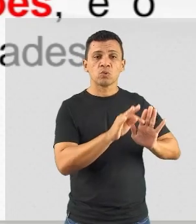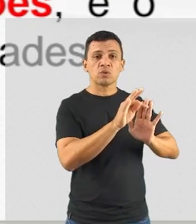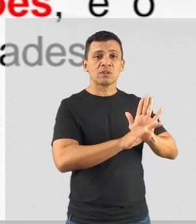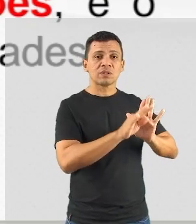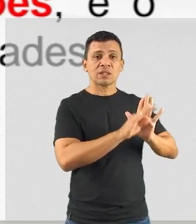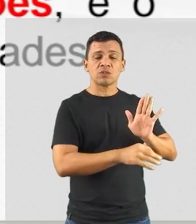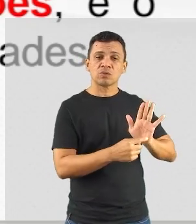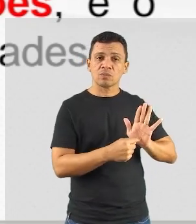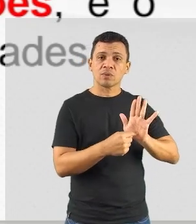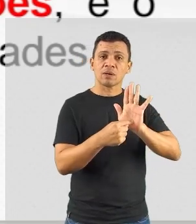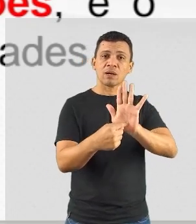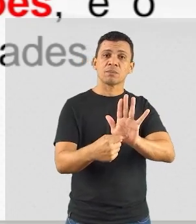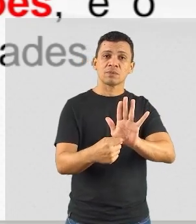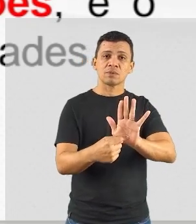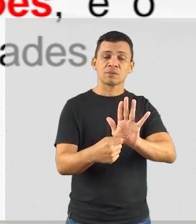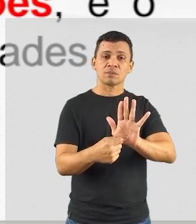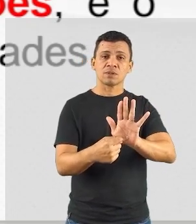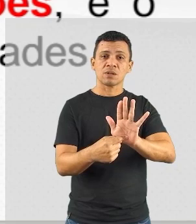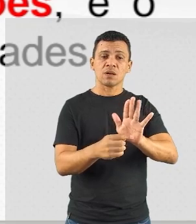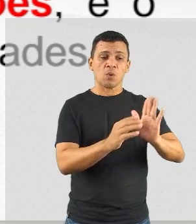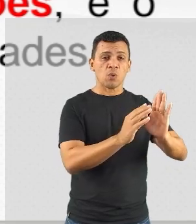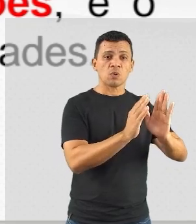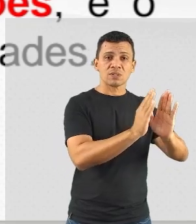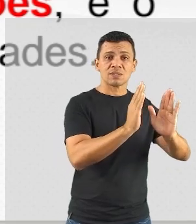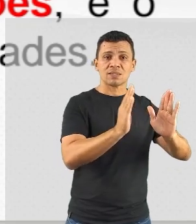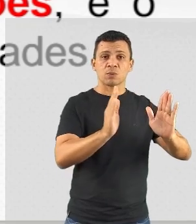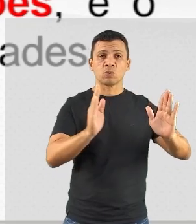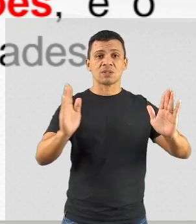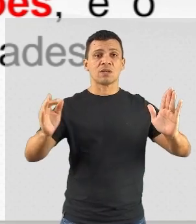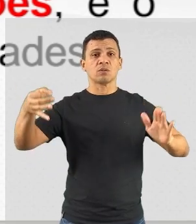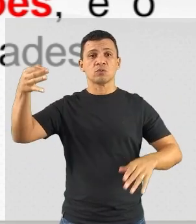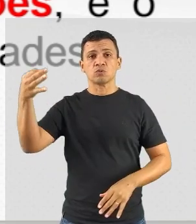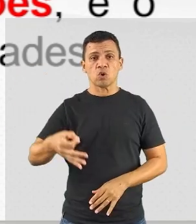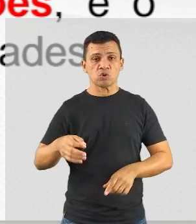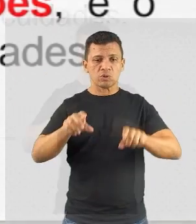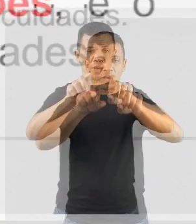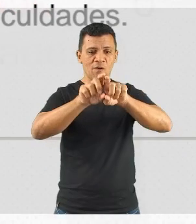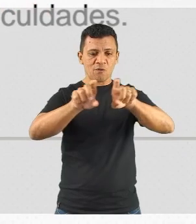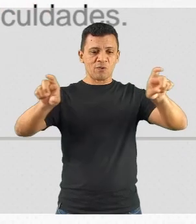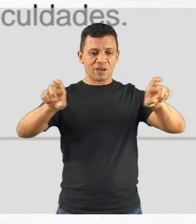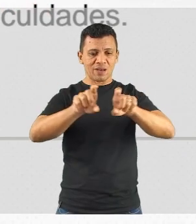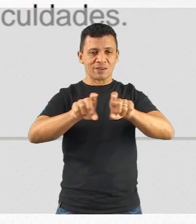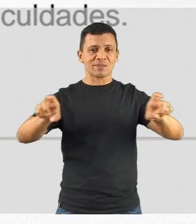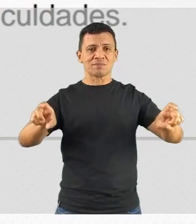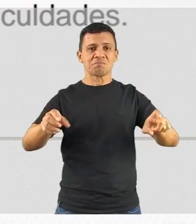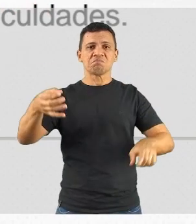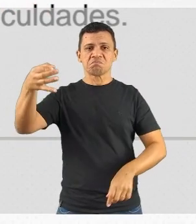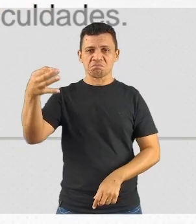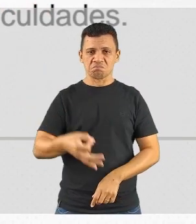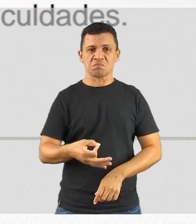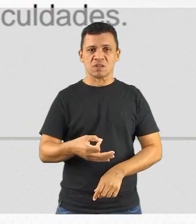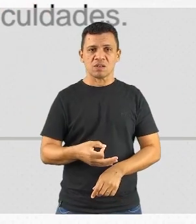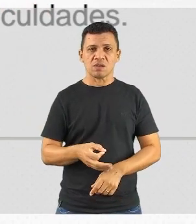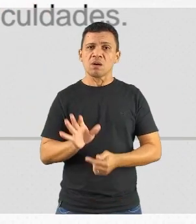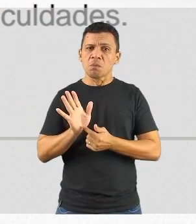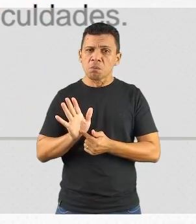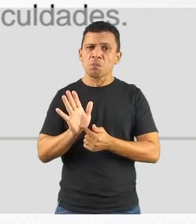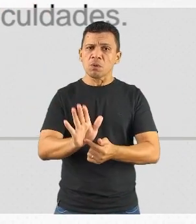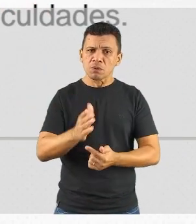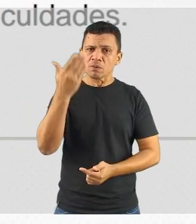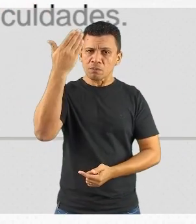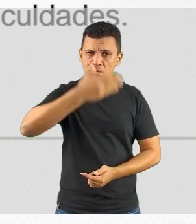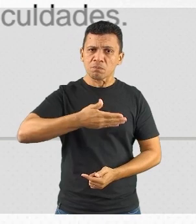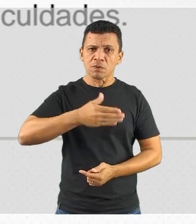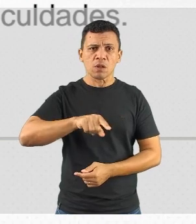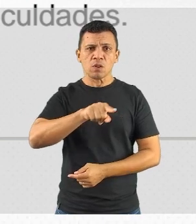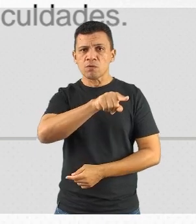apresenta uma sequência lógica entre as frases, né? E aí, para a gente enfatizar mesmo, para ficar claro, para a